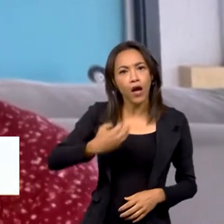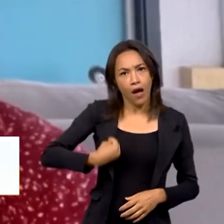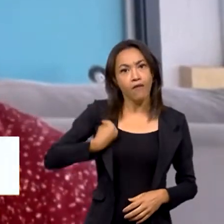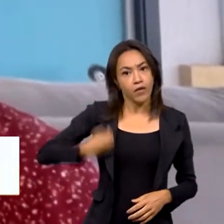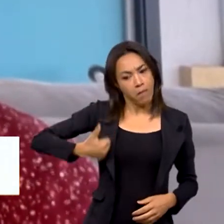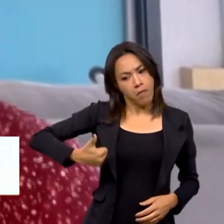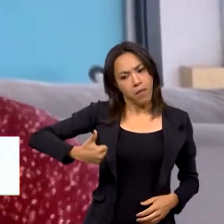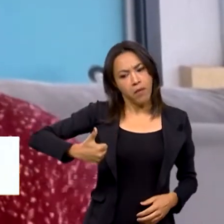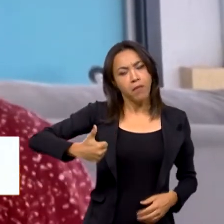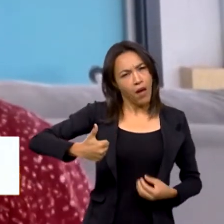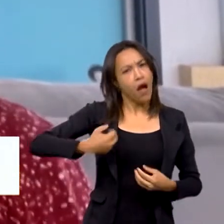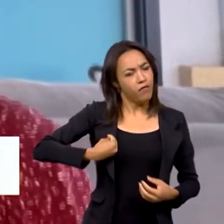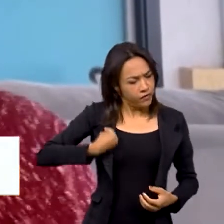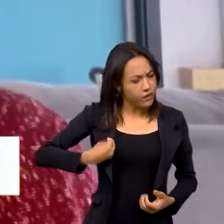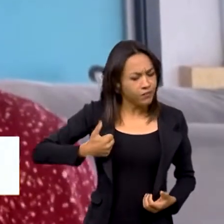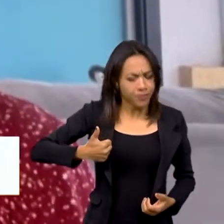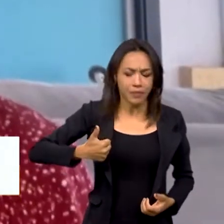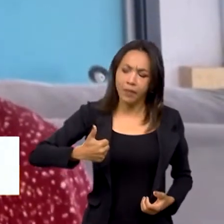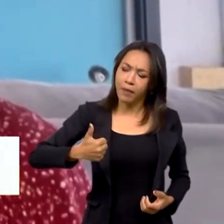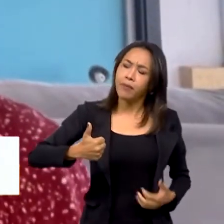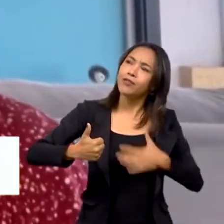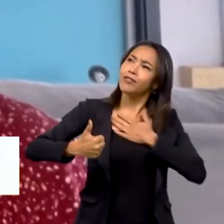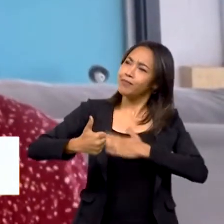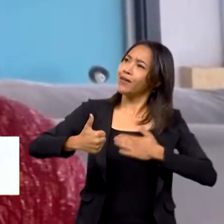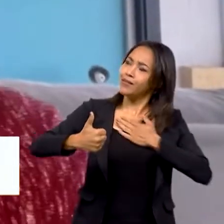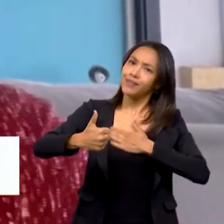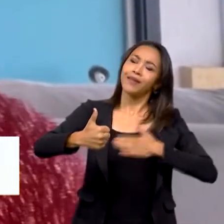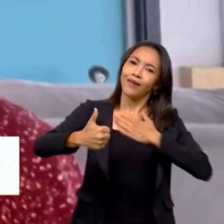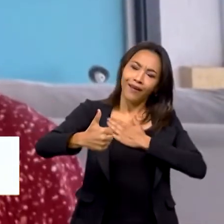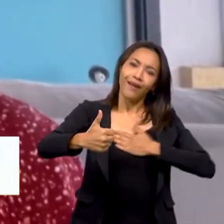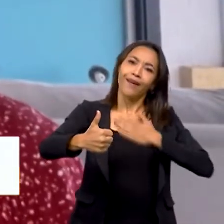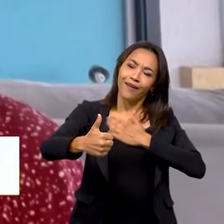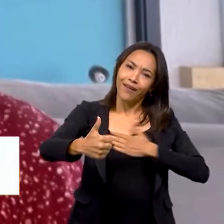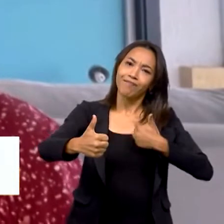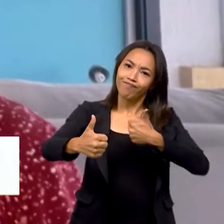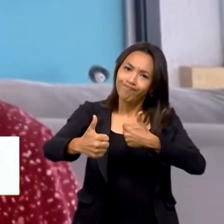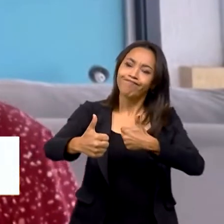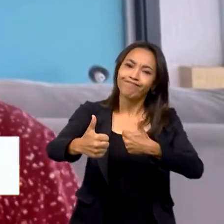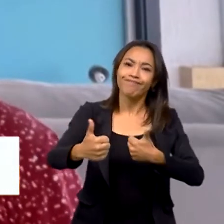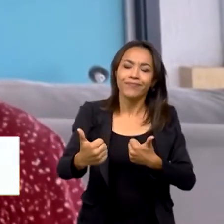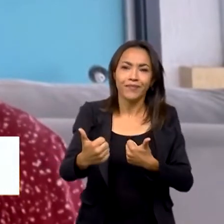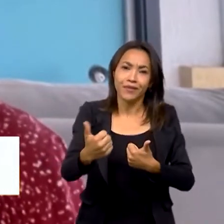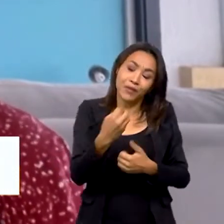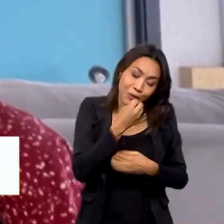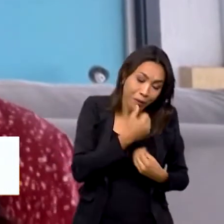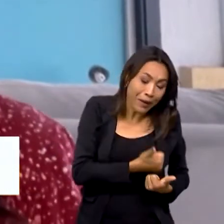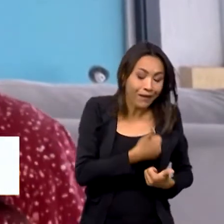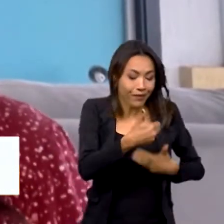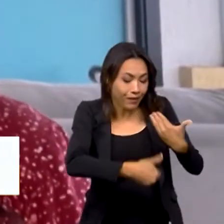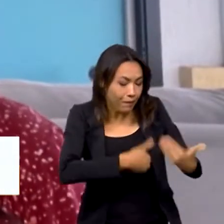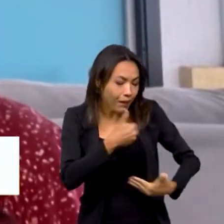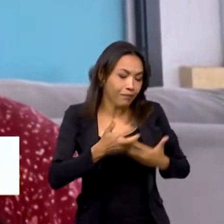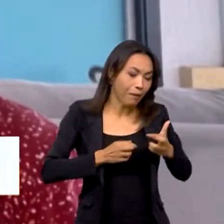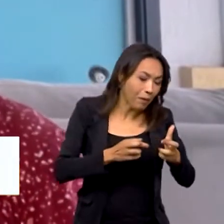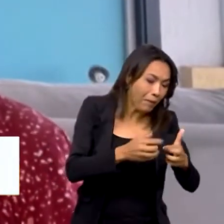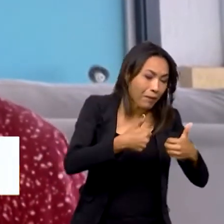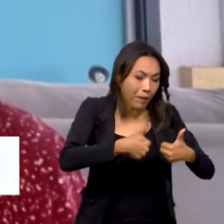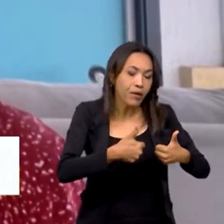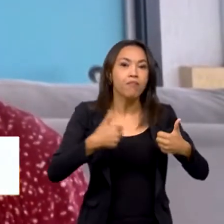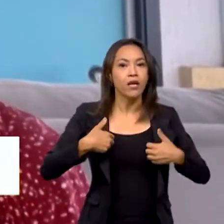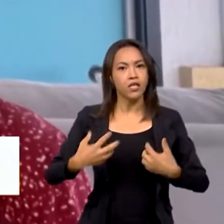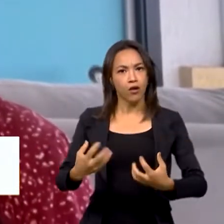vale a pena, que ele sente prazer em estar vivendo a sua vida, apesar de fazer o tratamento, a gente vê ele